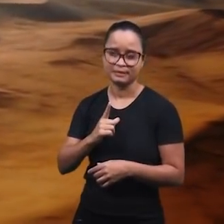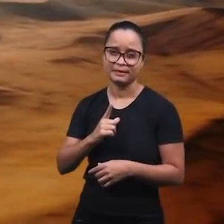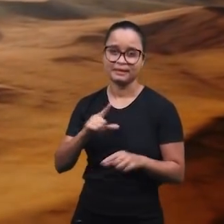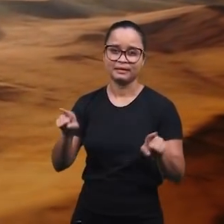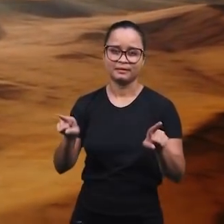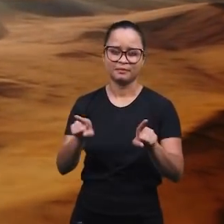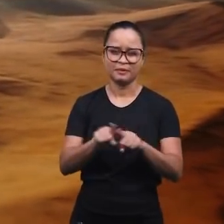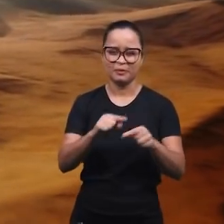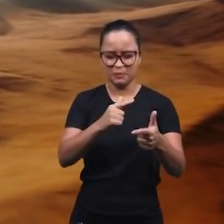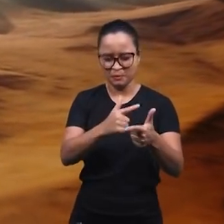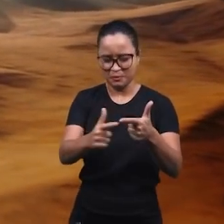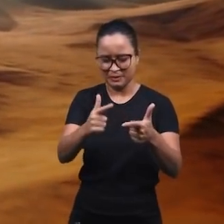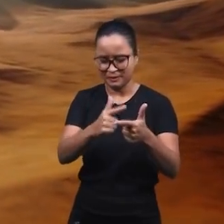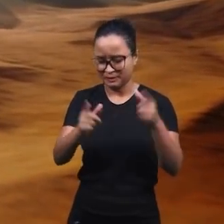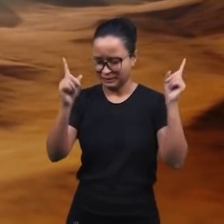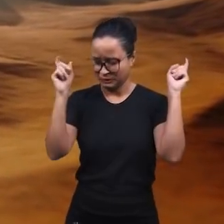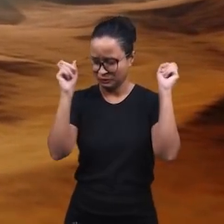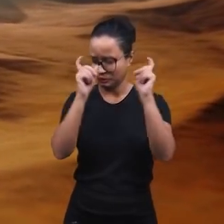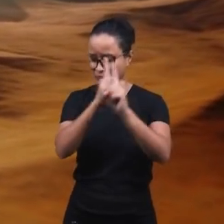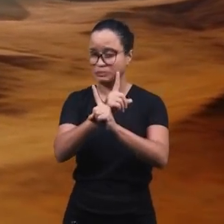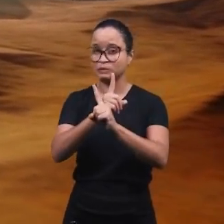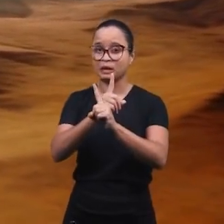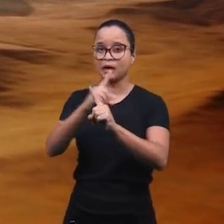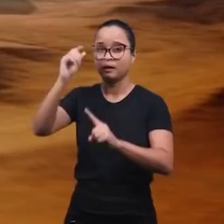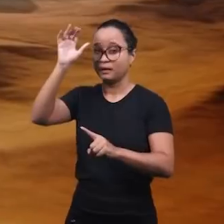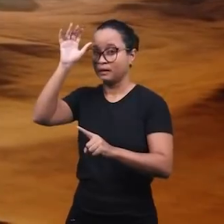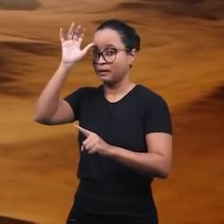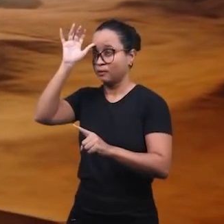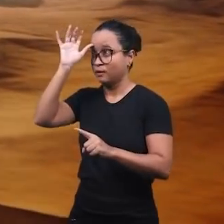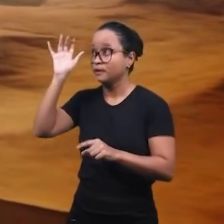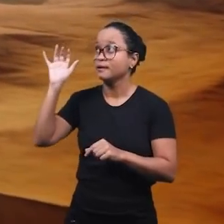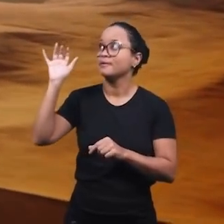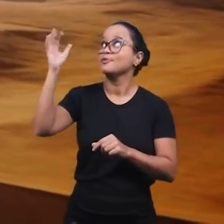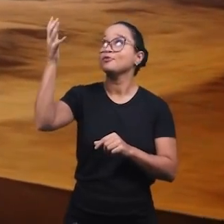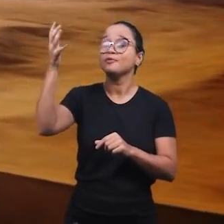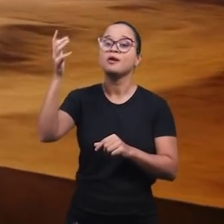Ele dá a solução,